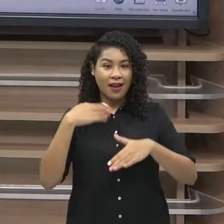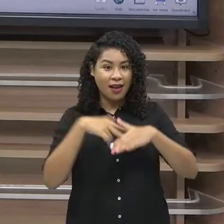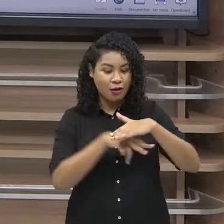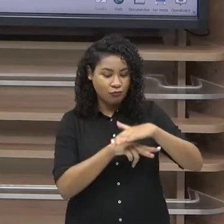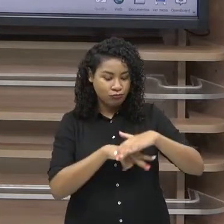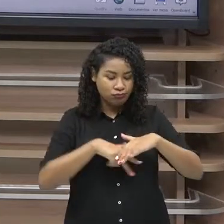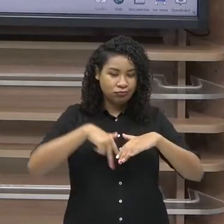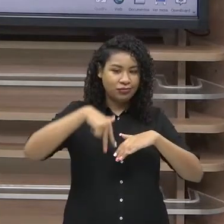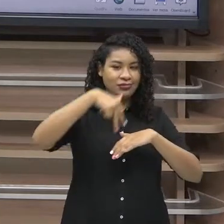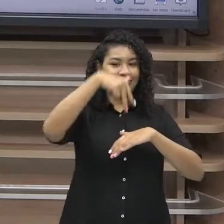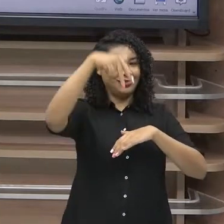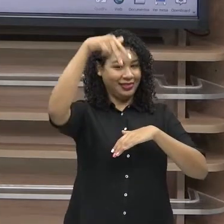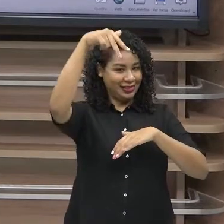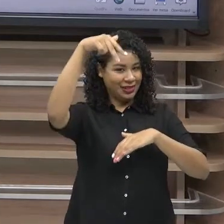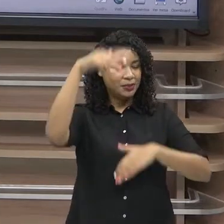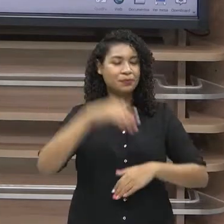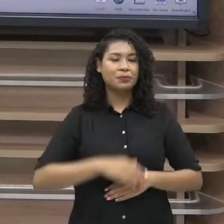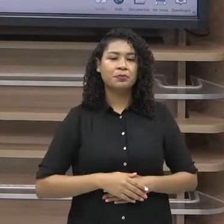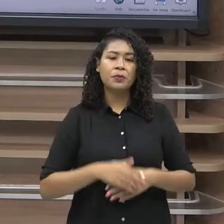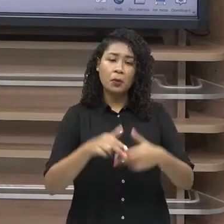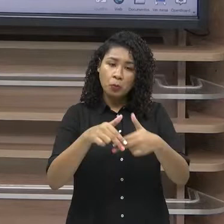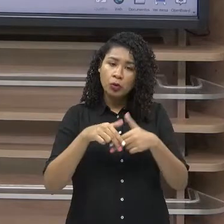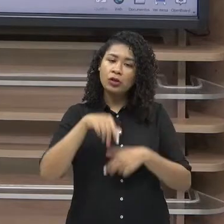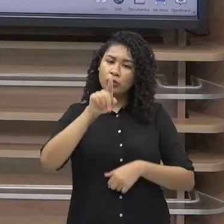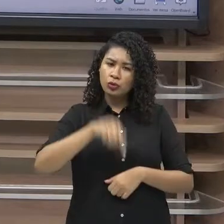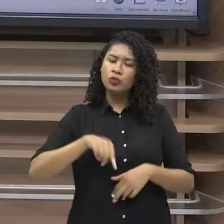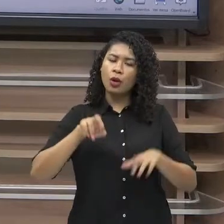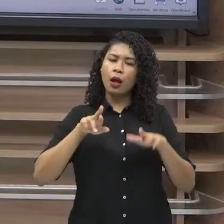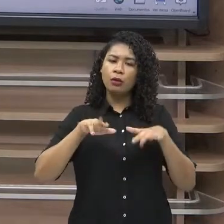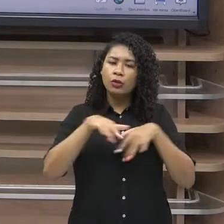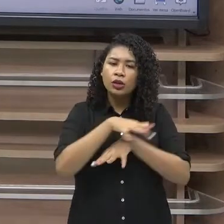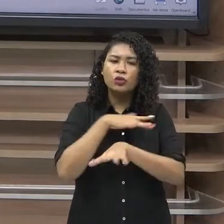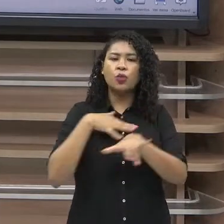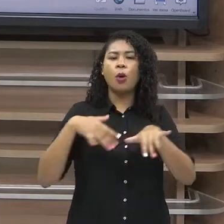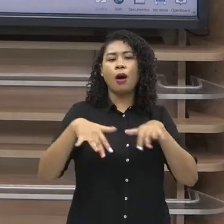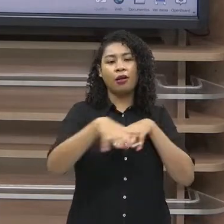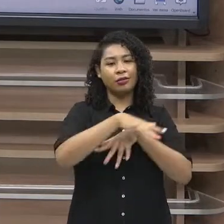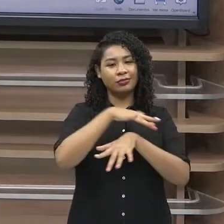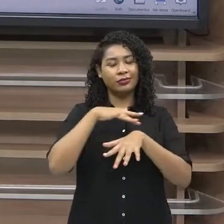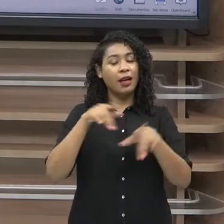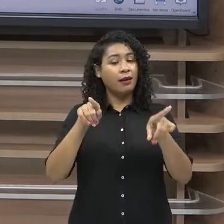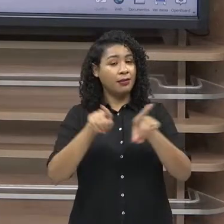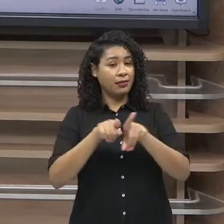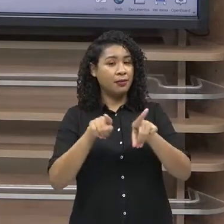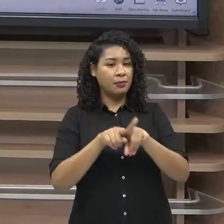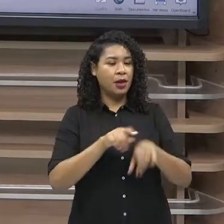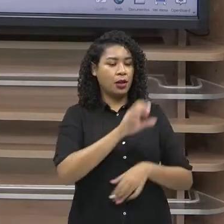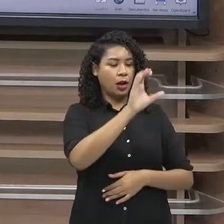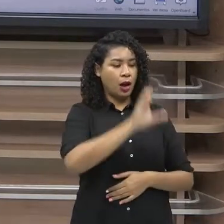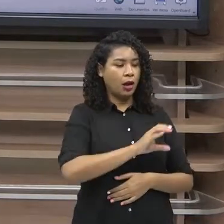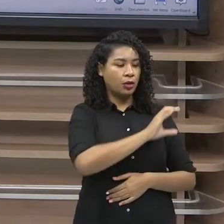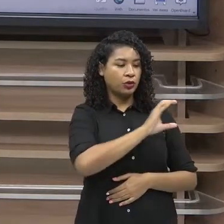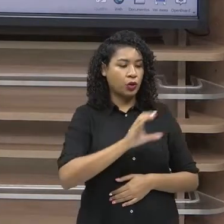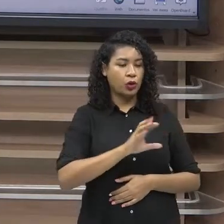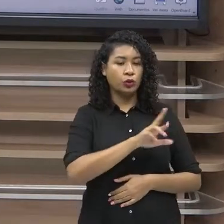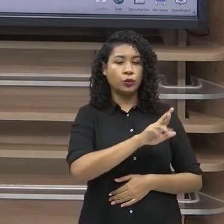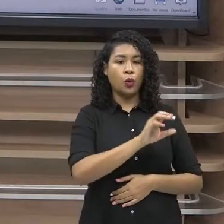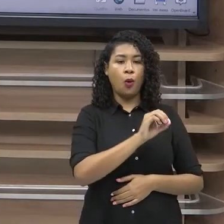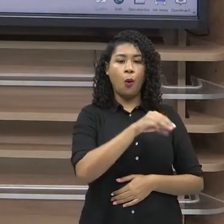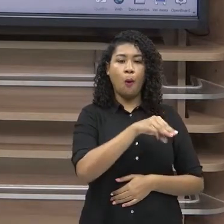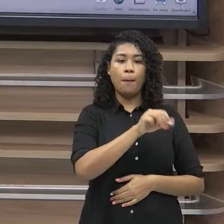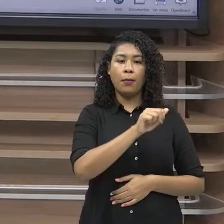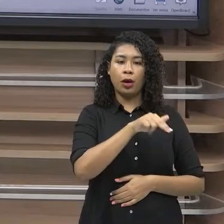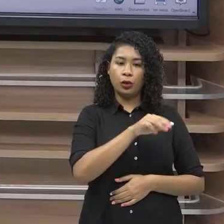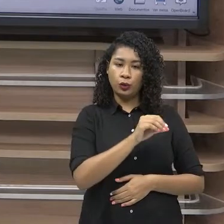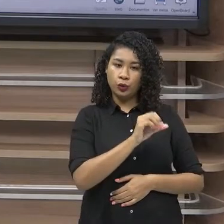rito, né, litúrgico. Da mesma maneira que os católicos romanos, que têm a sua celebração, a missa, né,